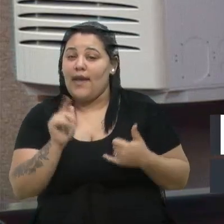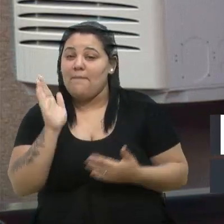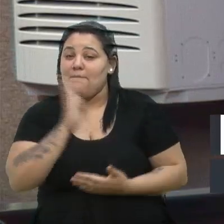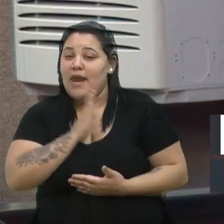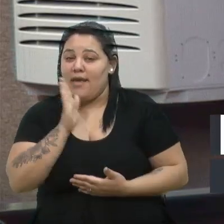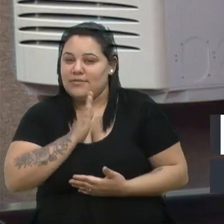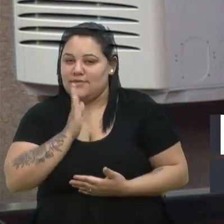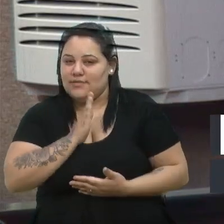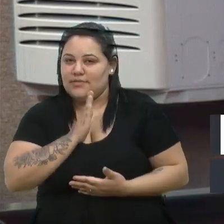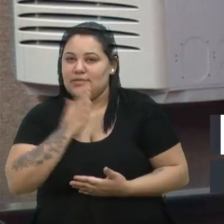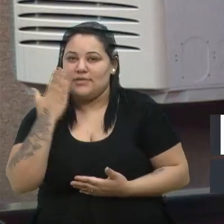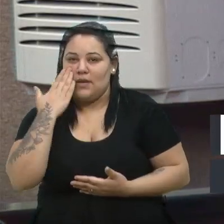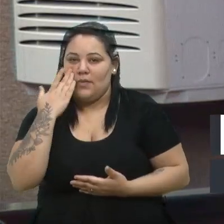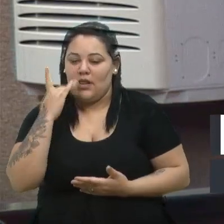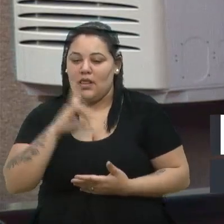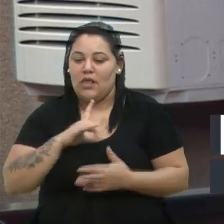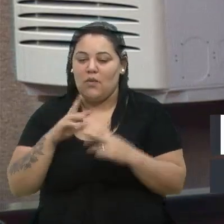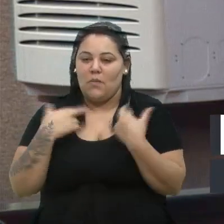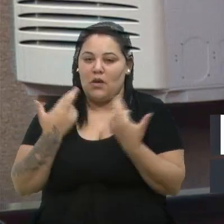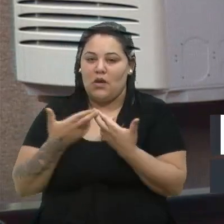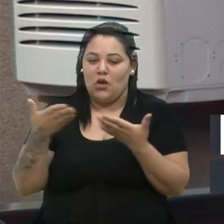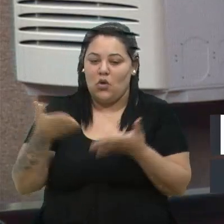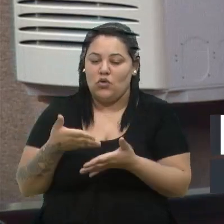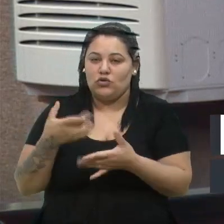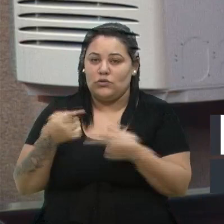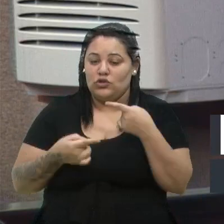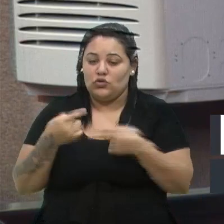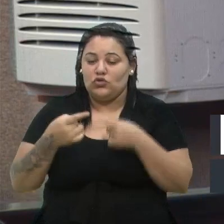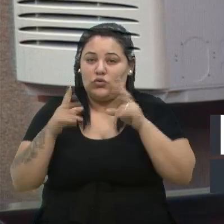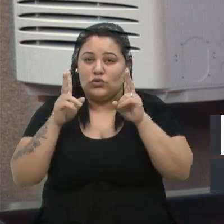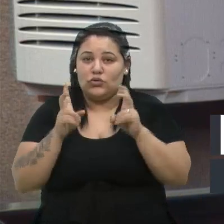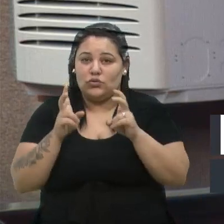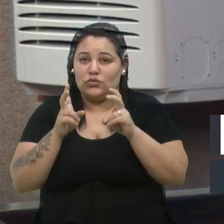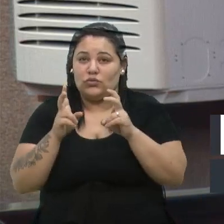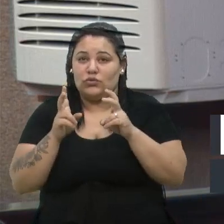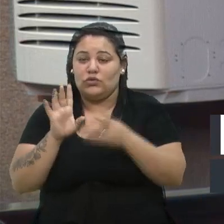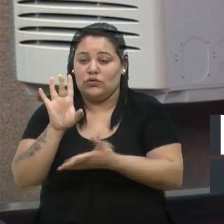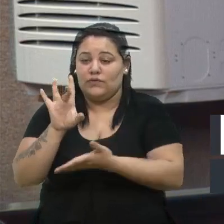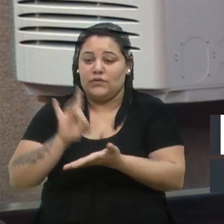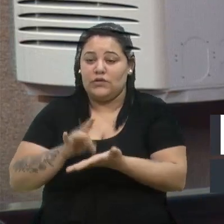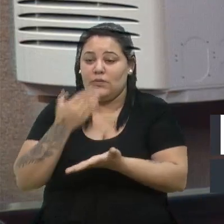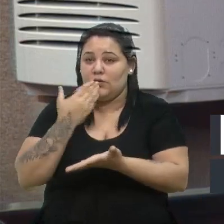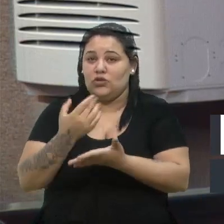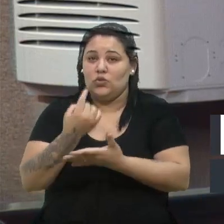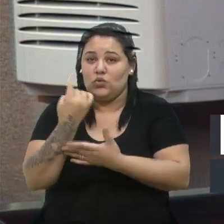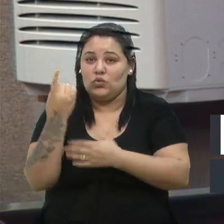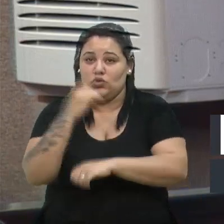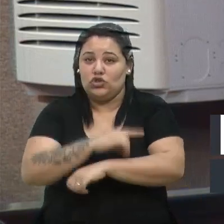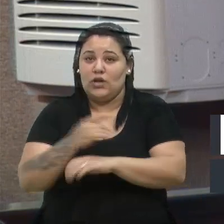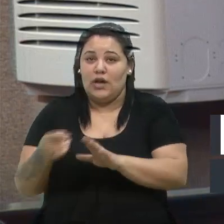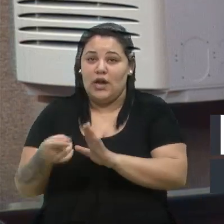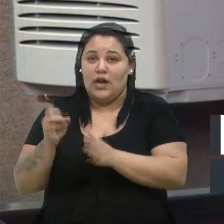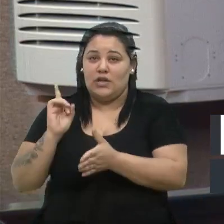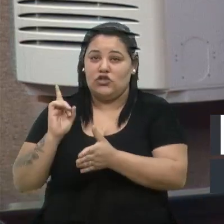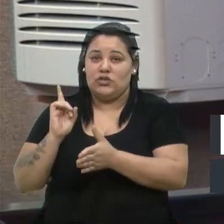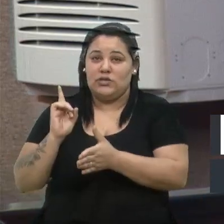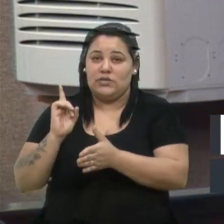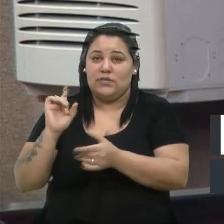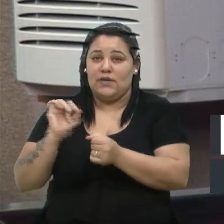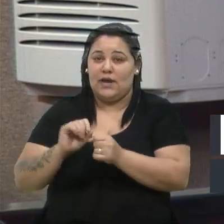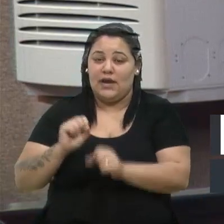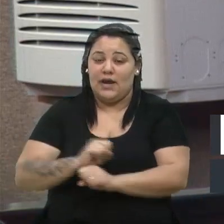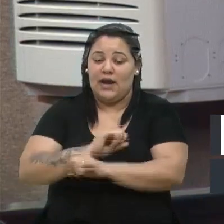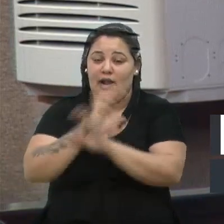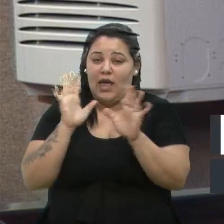tem uma reunião hoje para discutir o tema, se protocola um pedido um dia anterior para esclarecimento